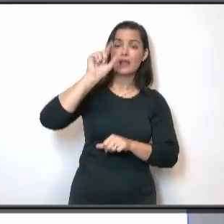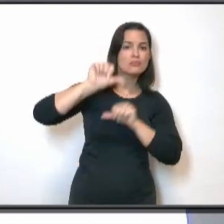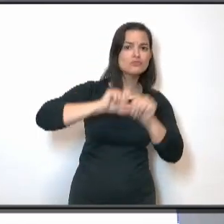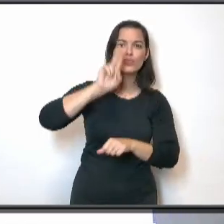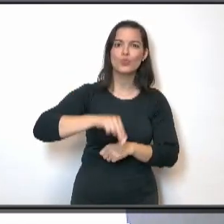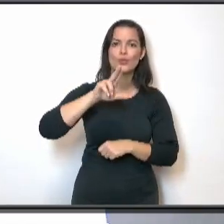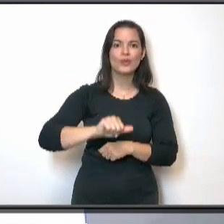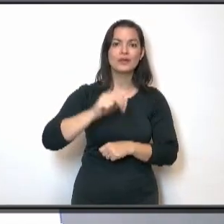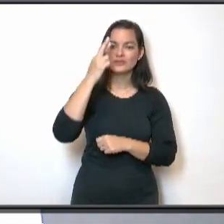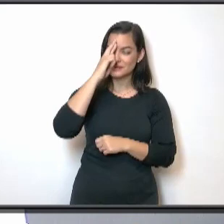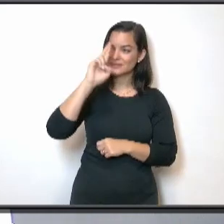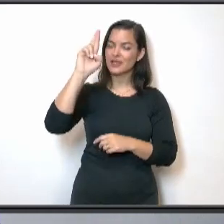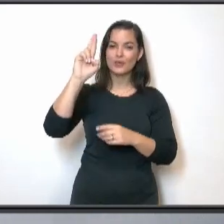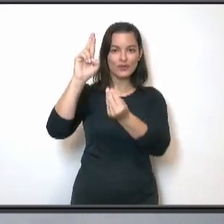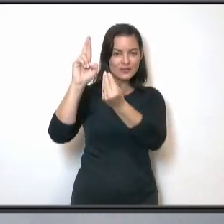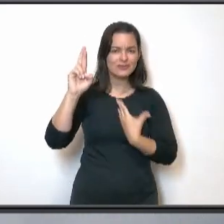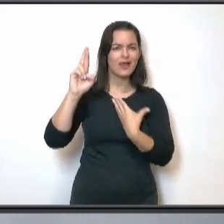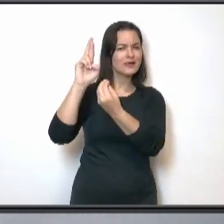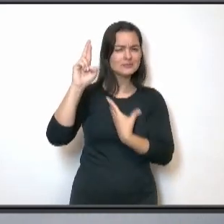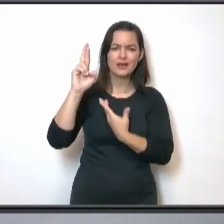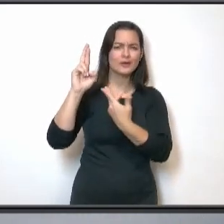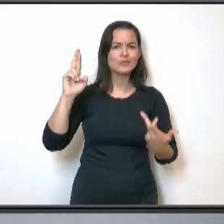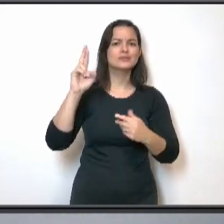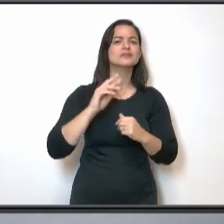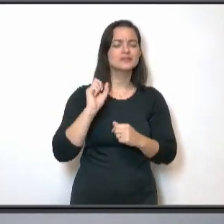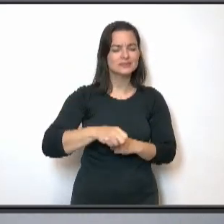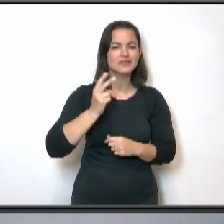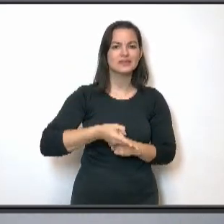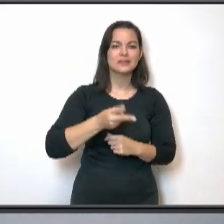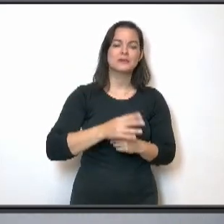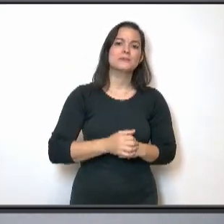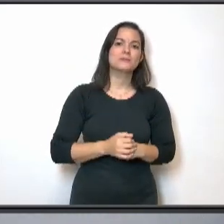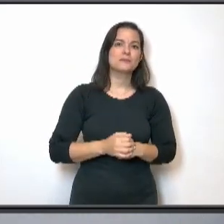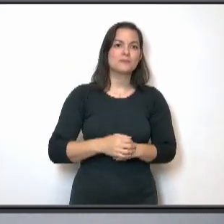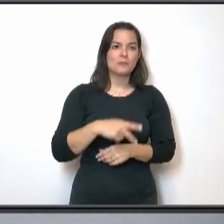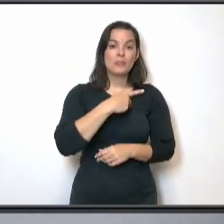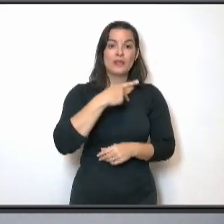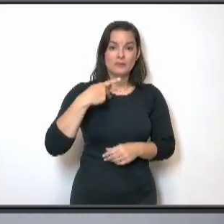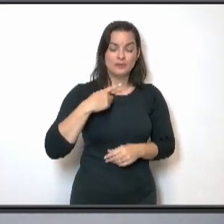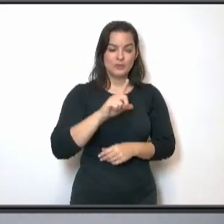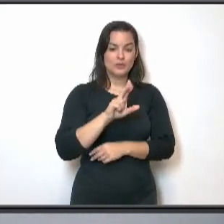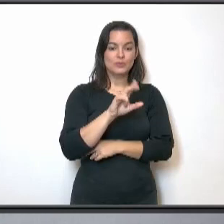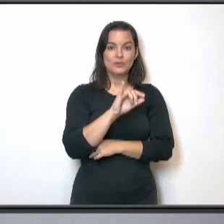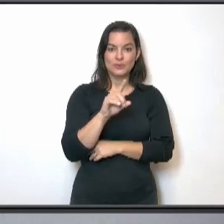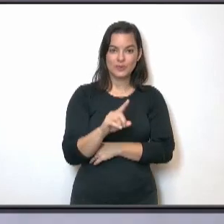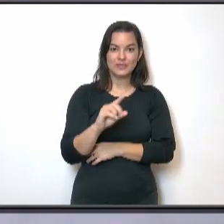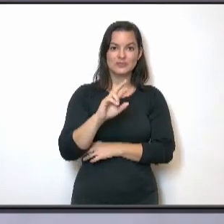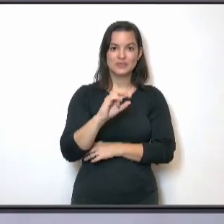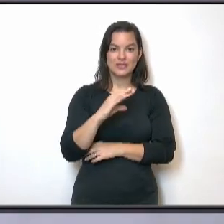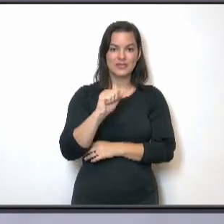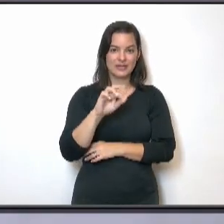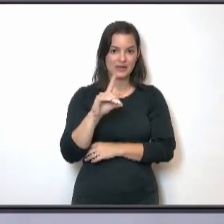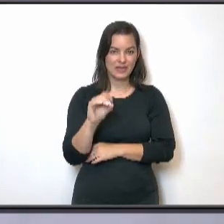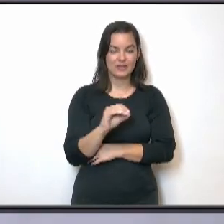nosso Senhor, o nosso provedor. Pastor Luiz Ricardo de Monteiro, uma bênção em muitos campos